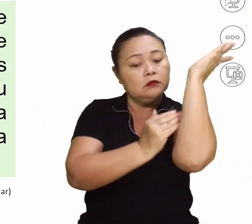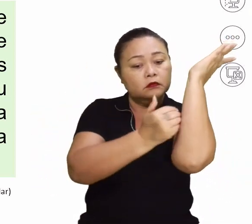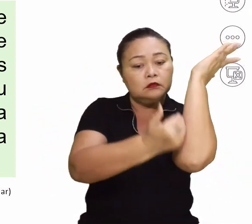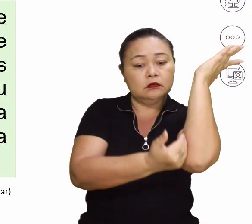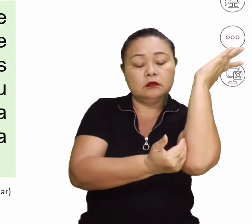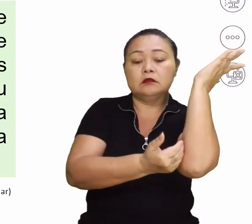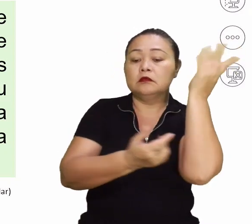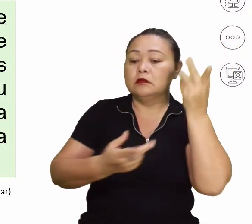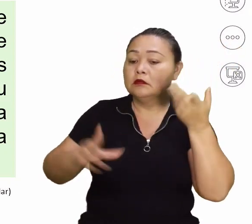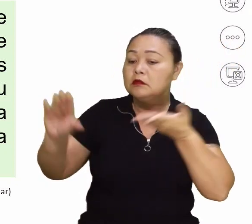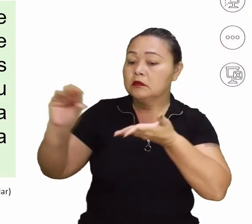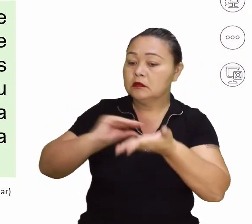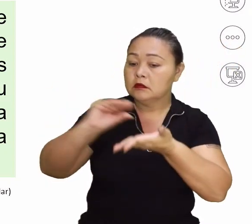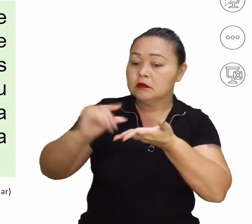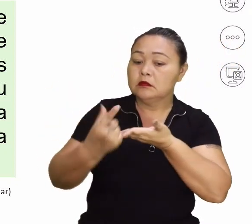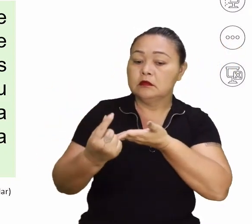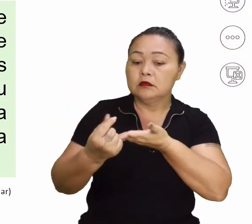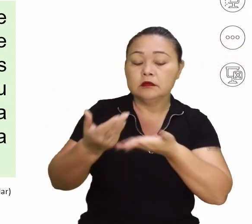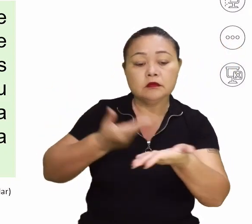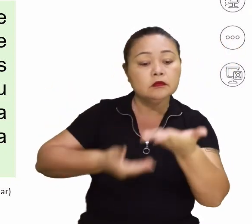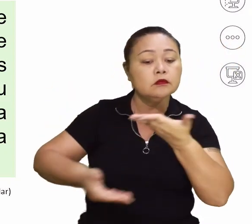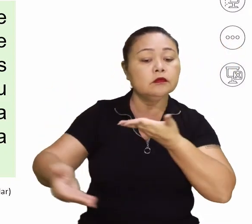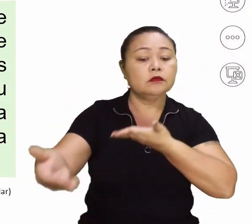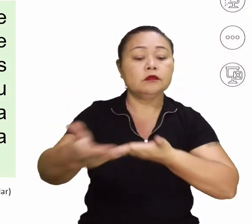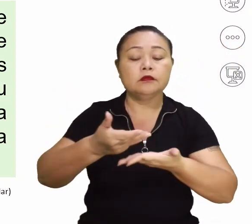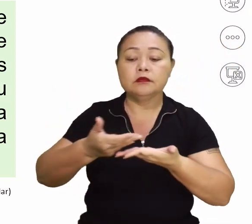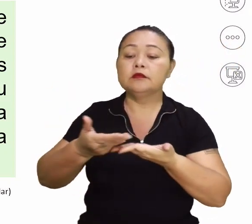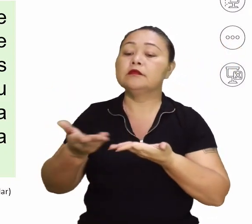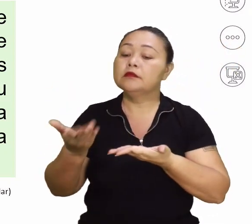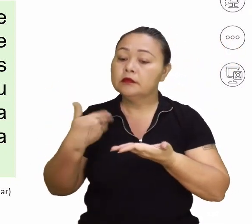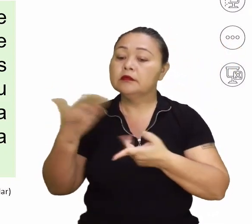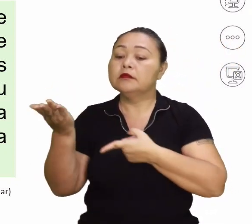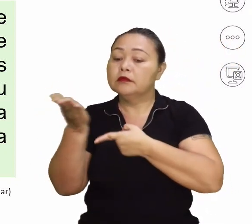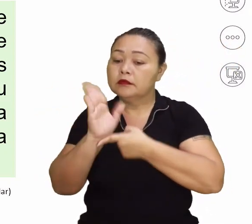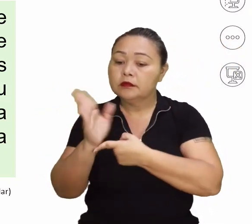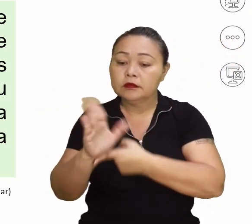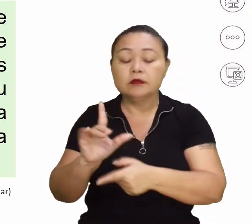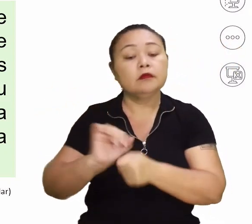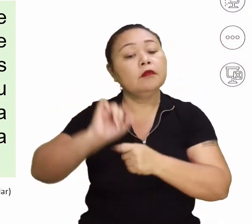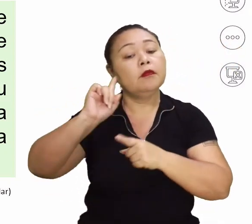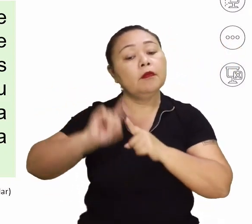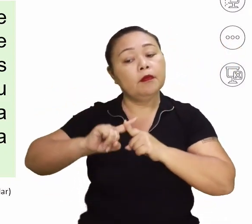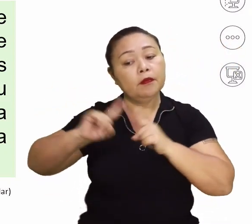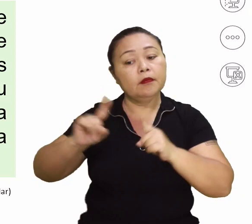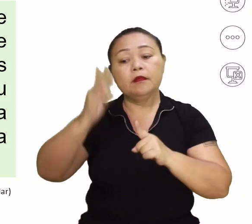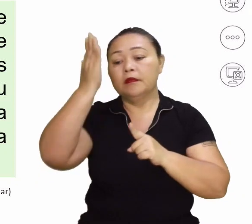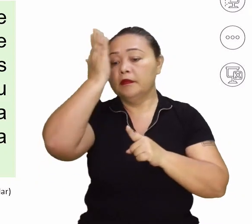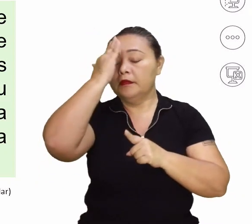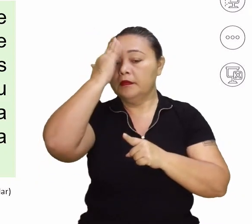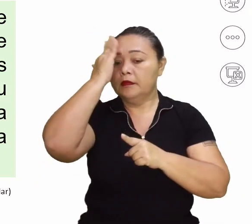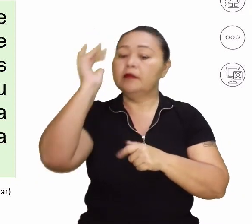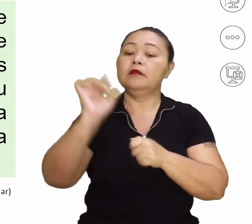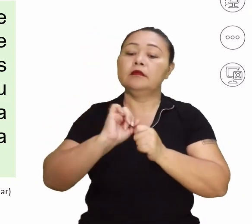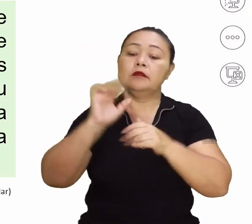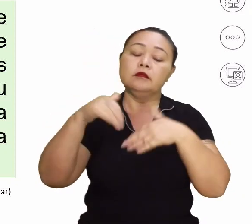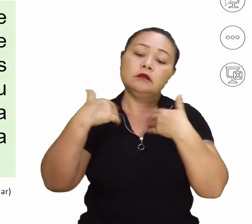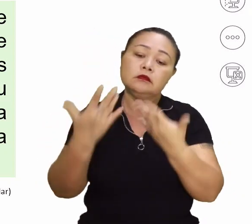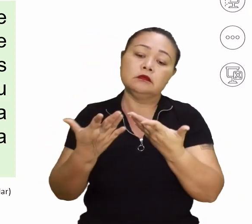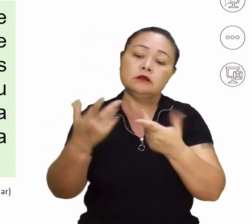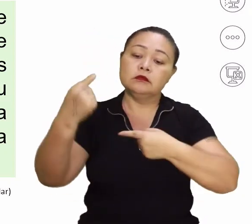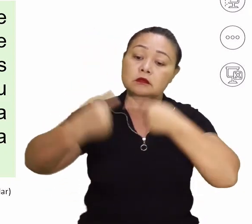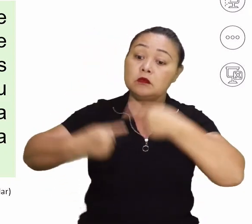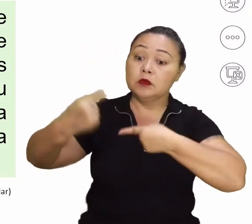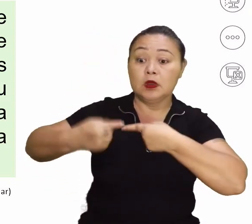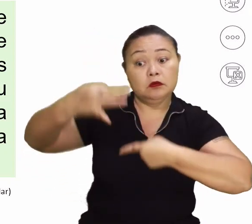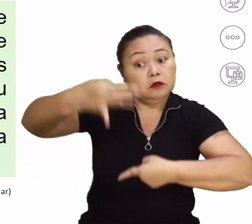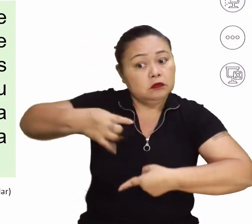com financiamentos para comercialização e beneficiamento. Mas a gente sabe que foi uma política que não